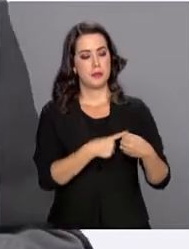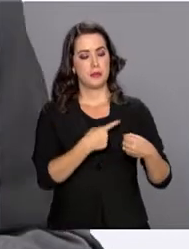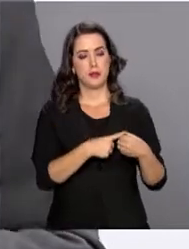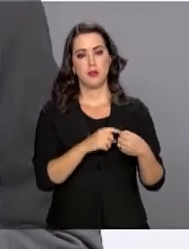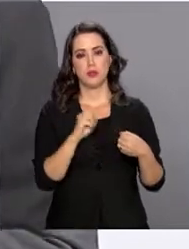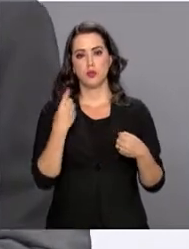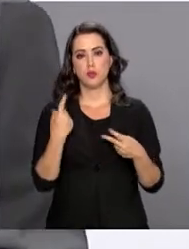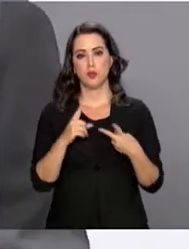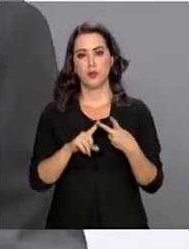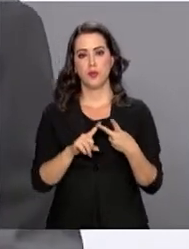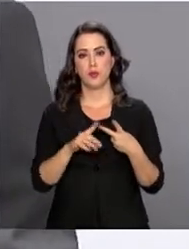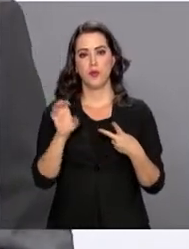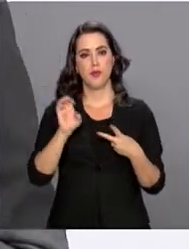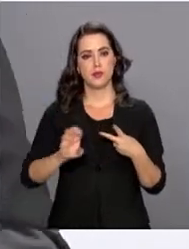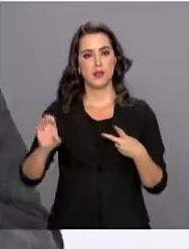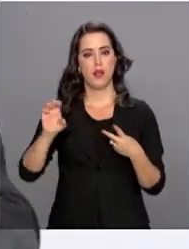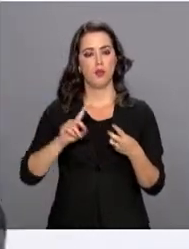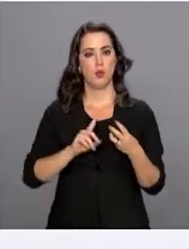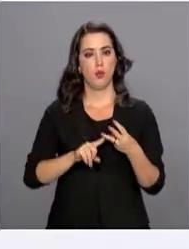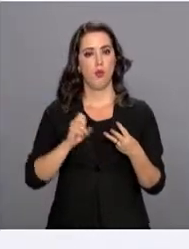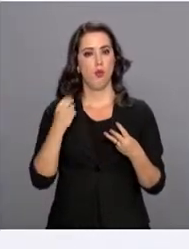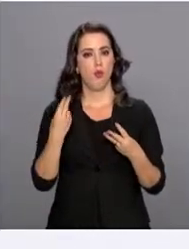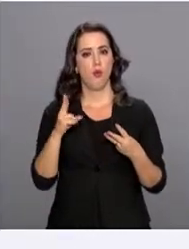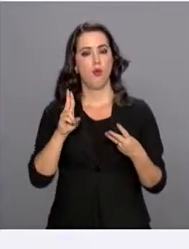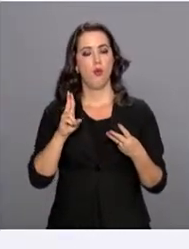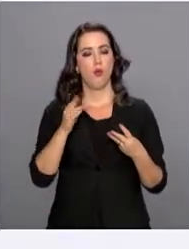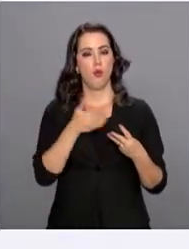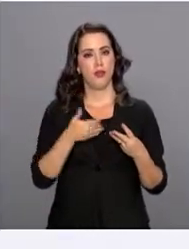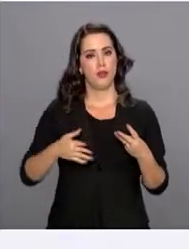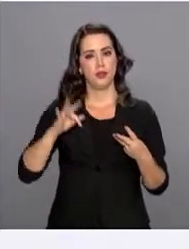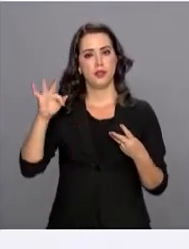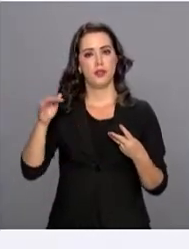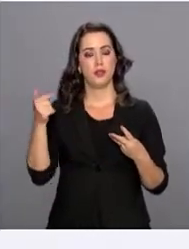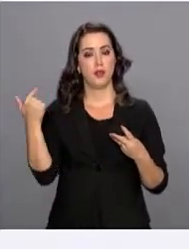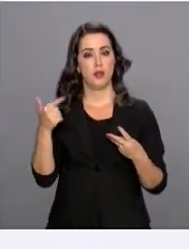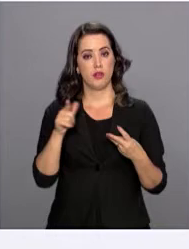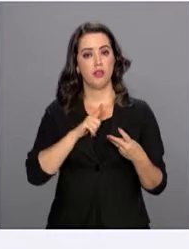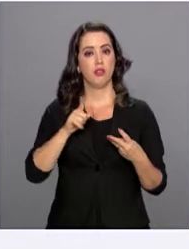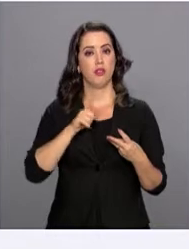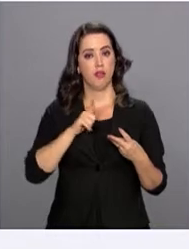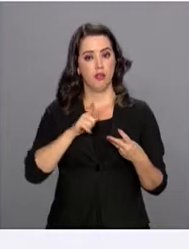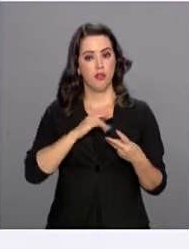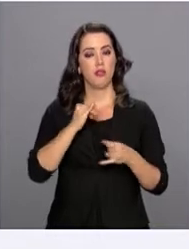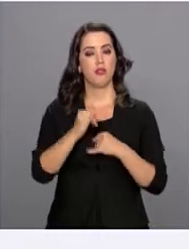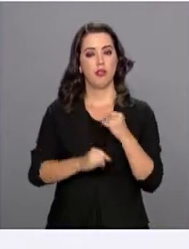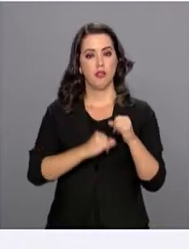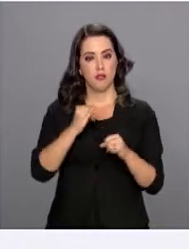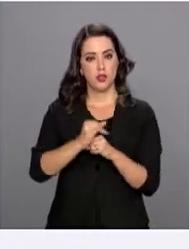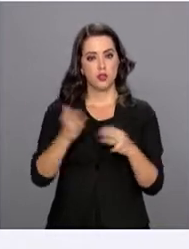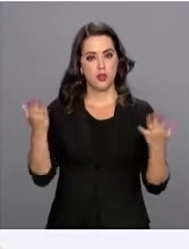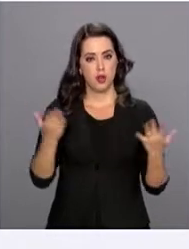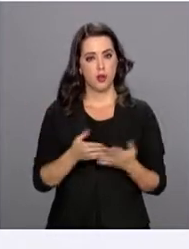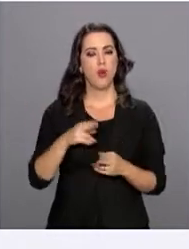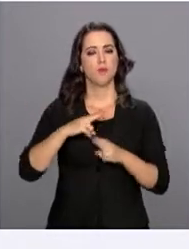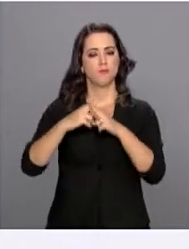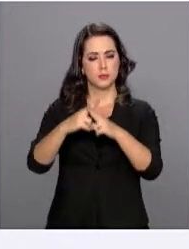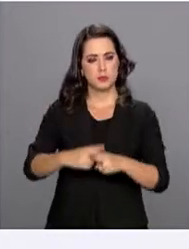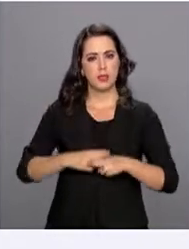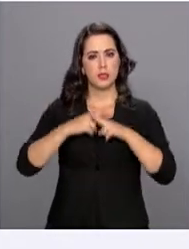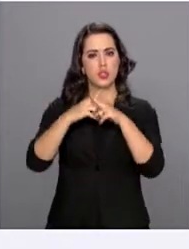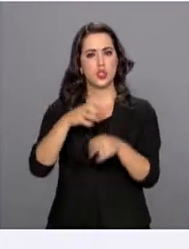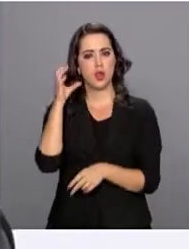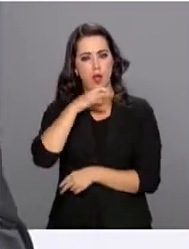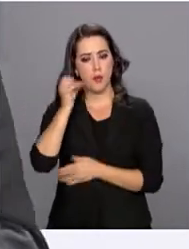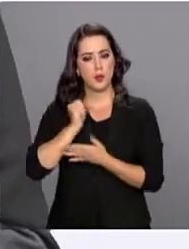municipal, seja ele estadual ou seja da União, que não contará mais com uma banda larga de alta capacidade